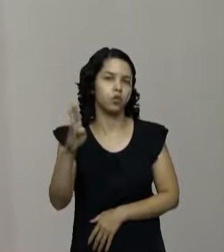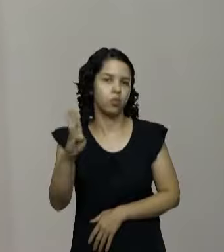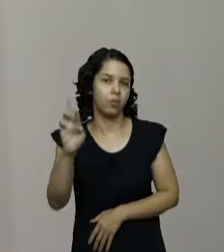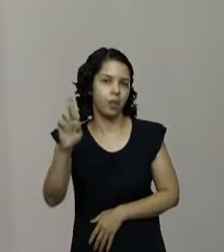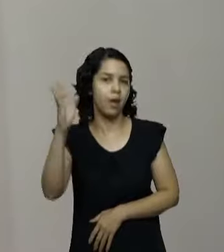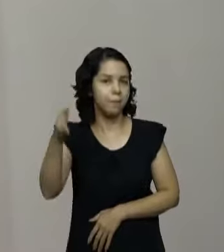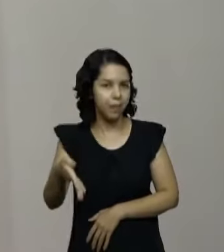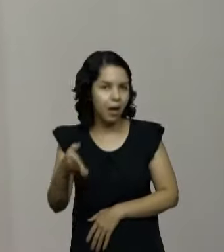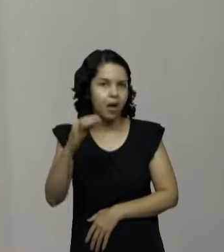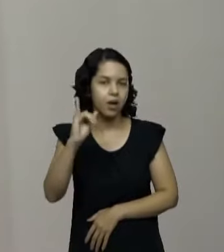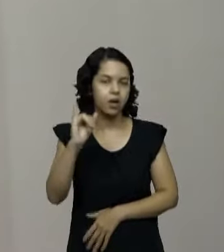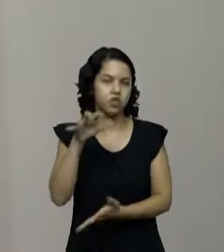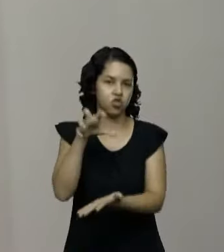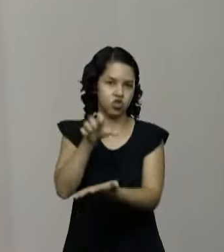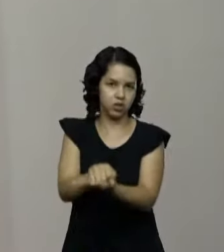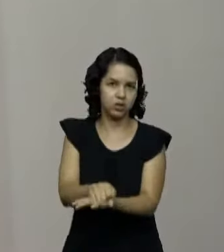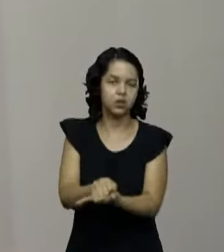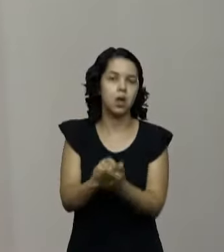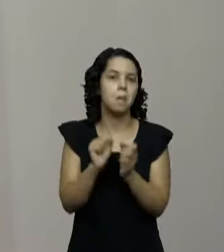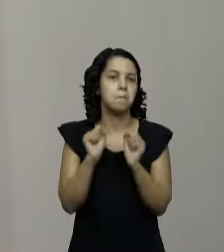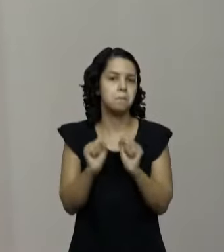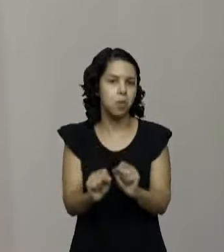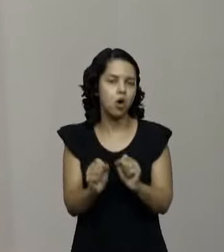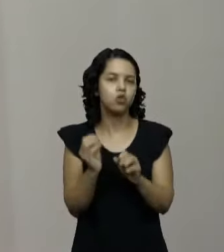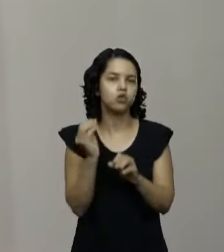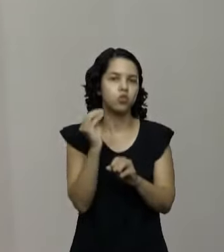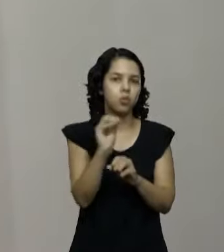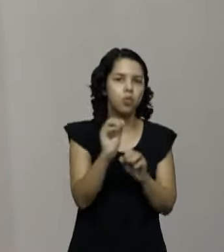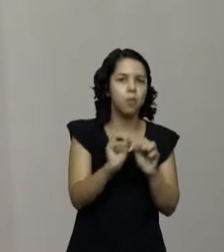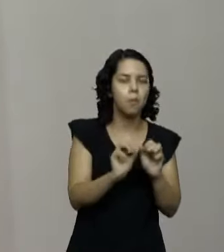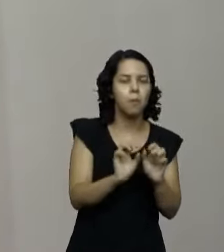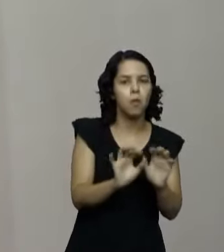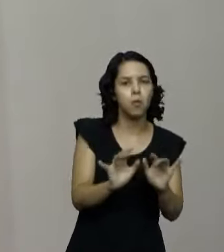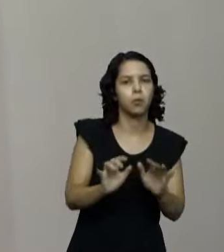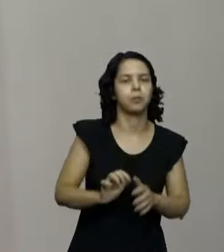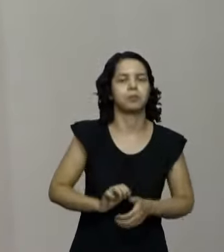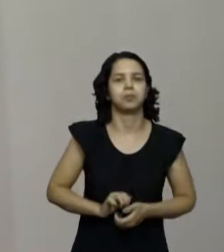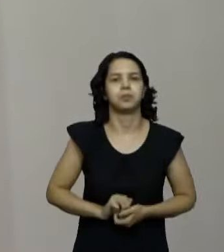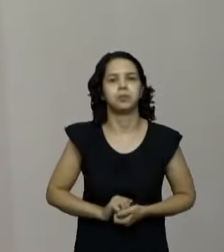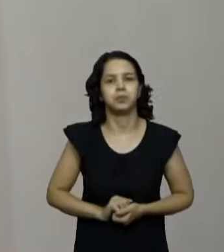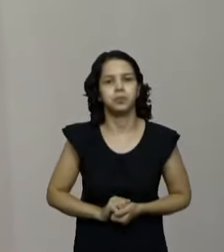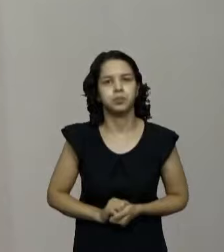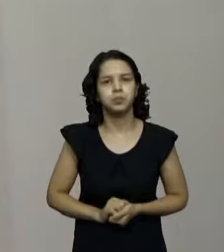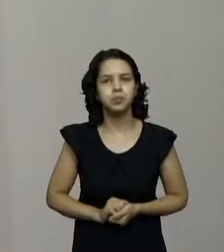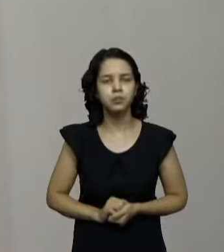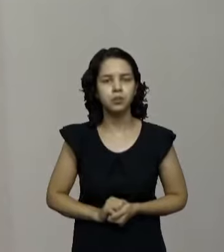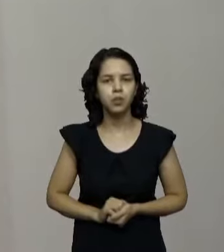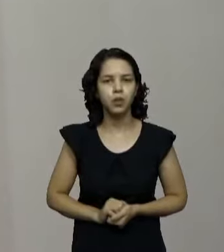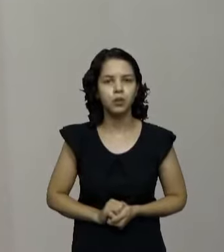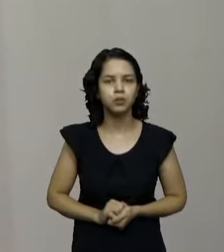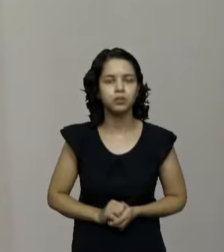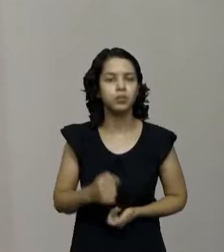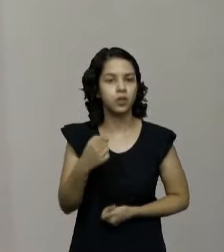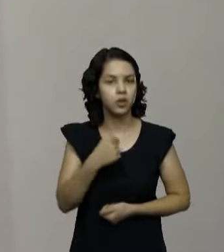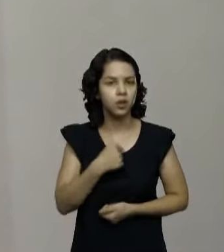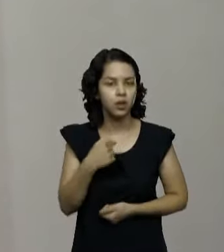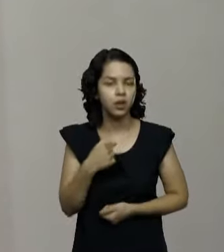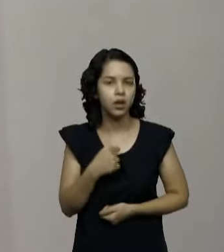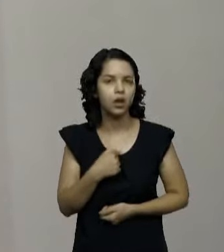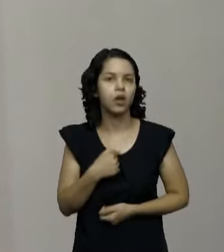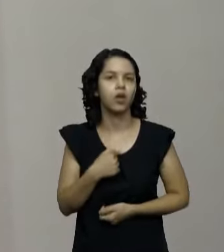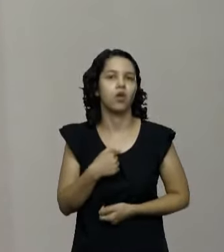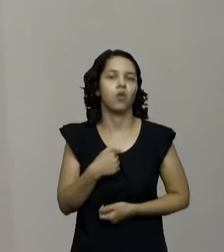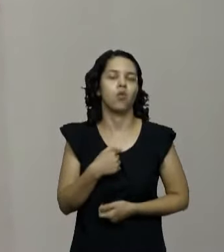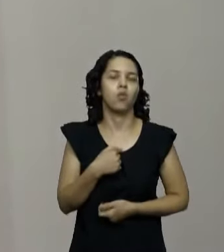.com.br/inscrição. Pode colocar o primeiro lá novamente, só para encerrar. E eu fiquei de fazer esse